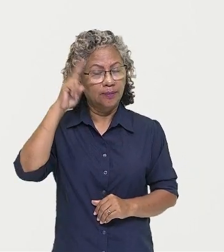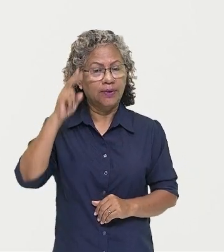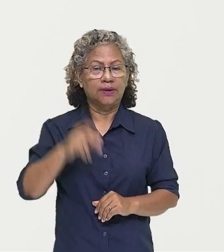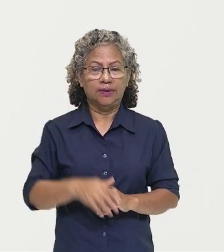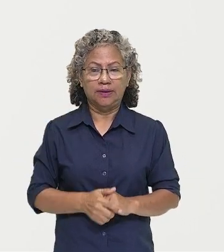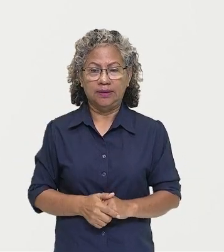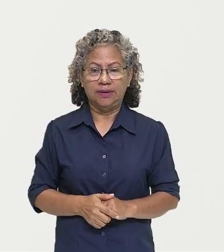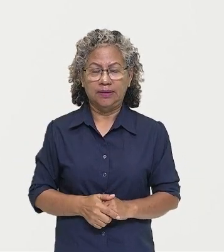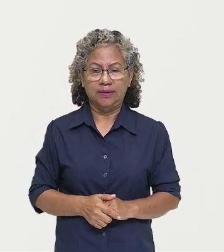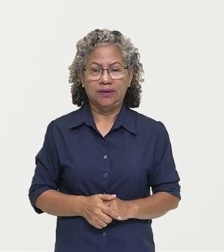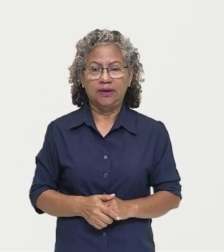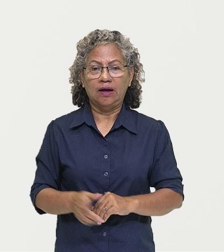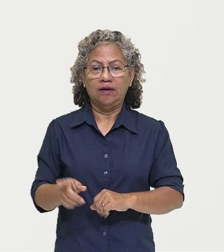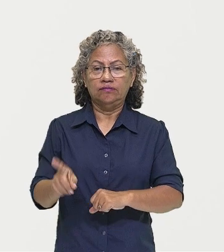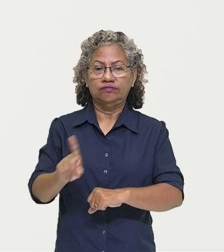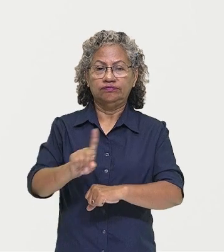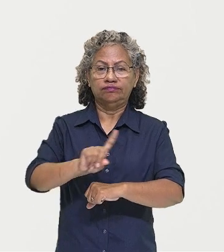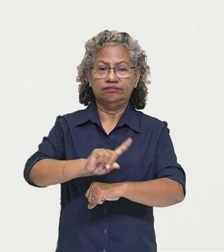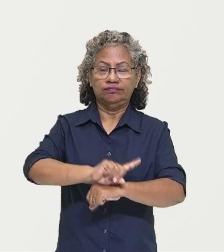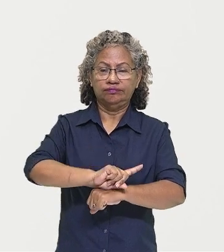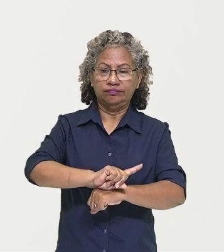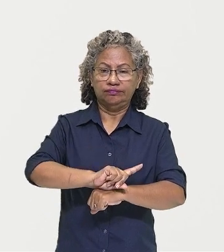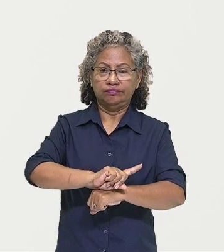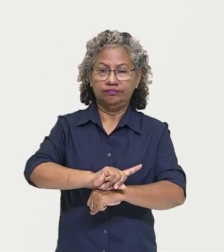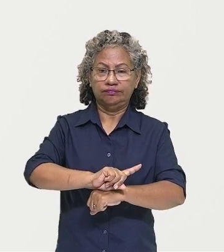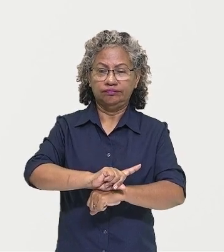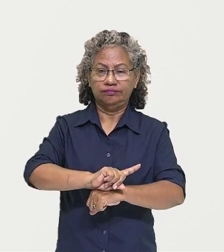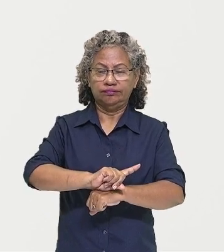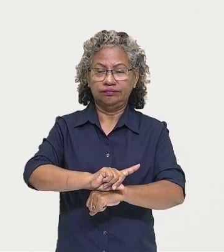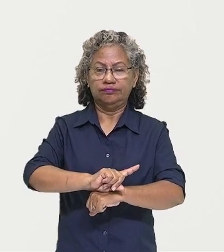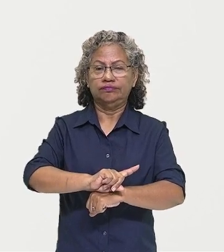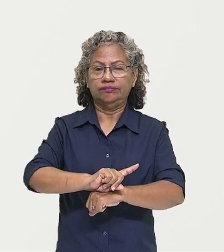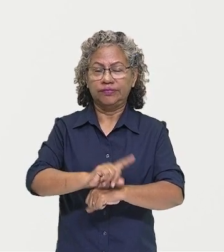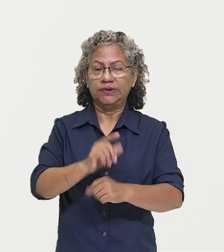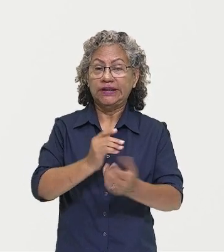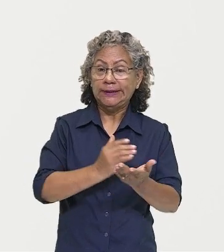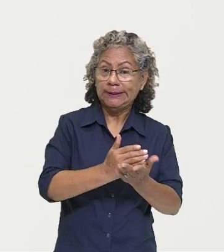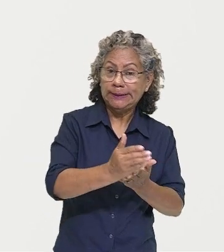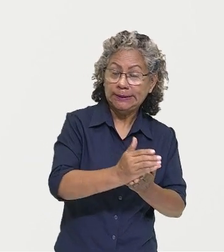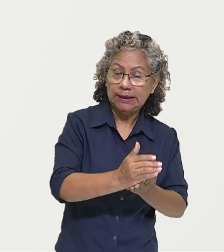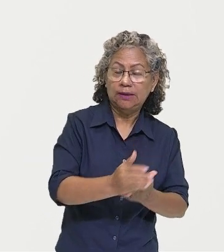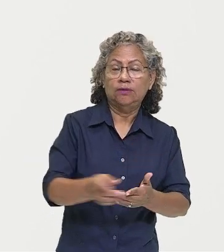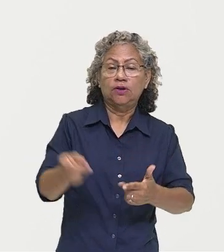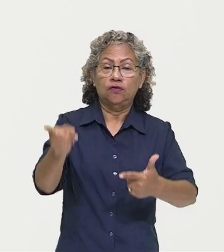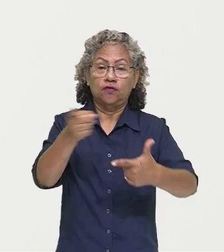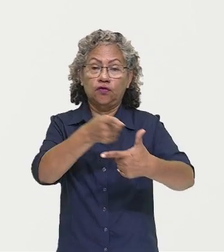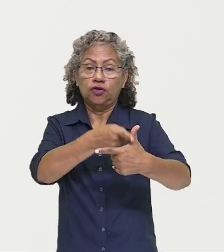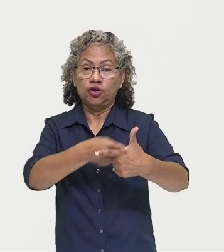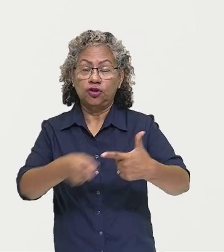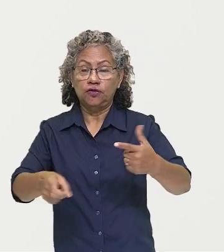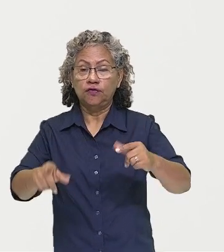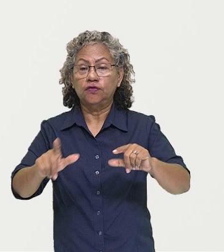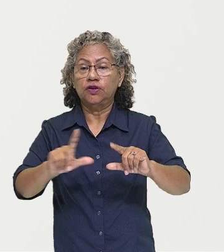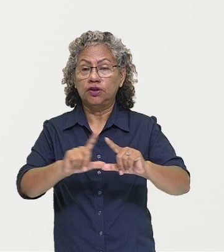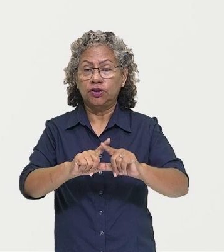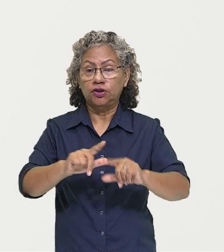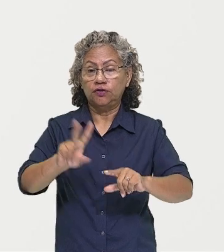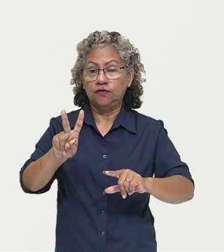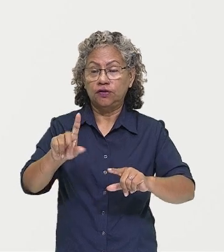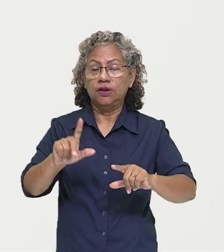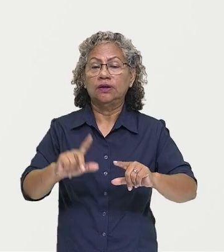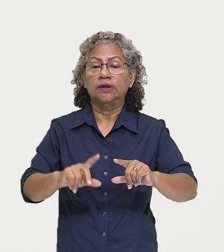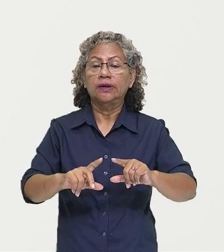A variação. Velocidade final menos a inicial, dividido pelo tempo final menos o tempo